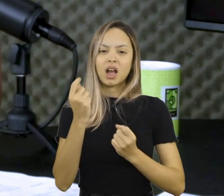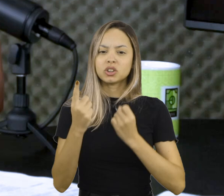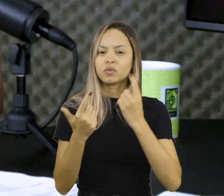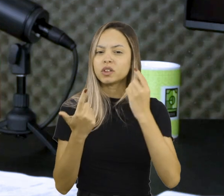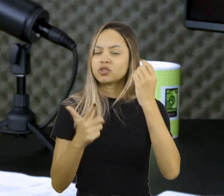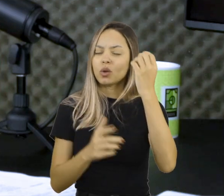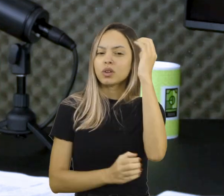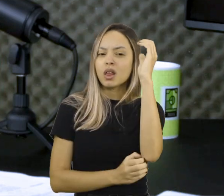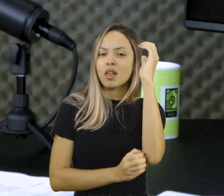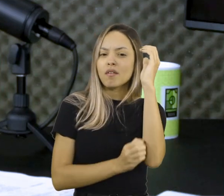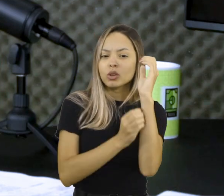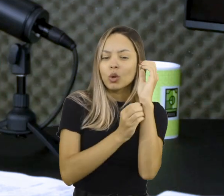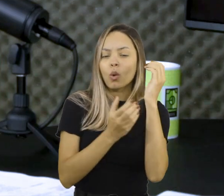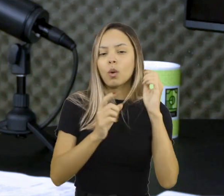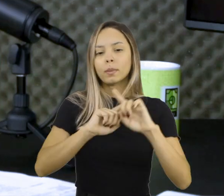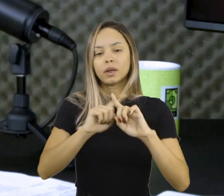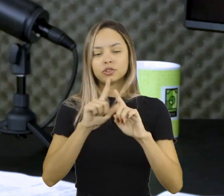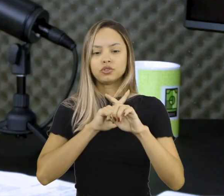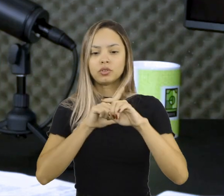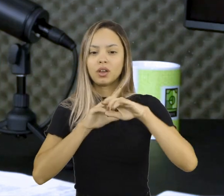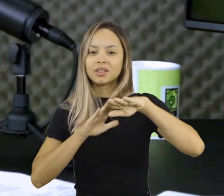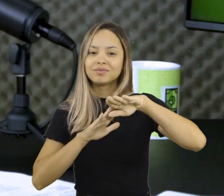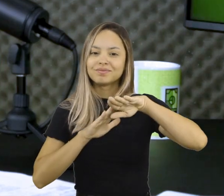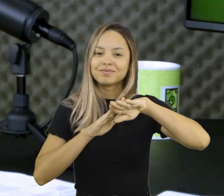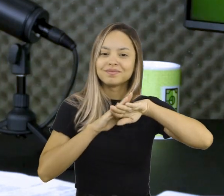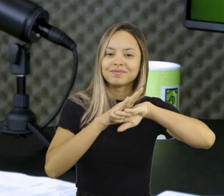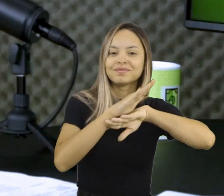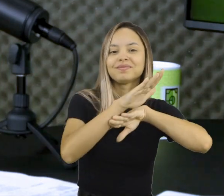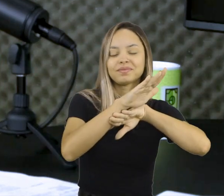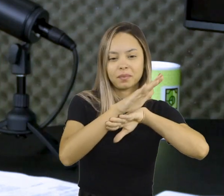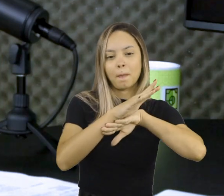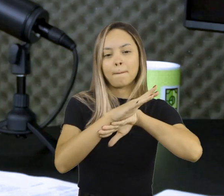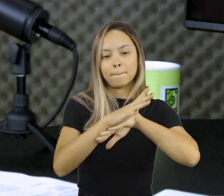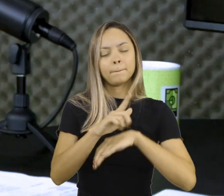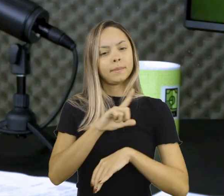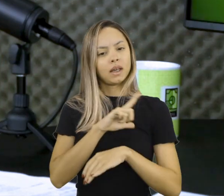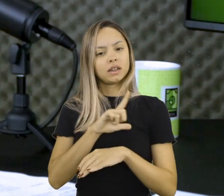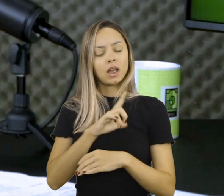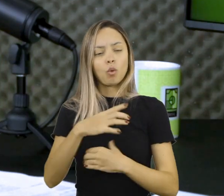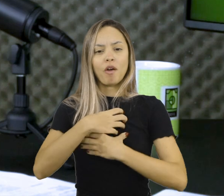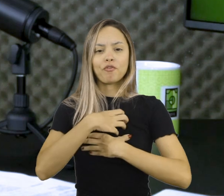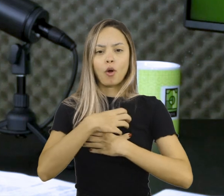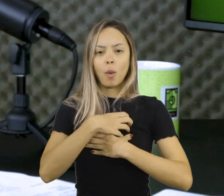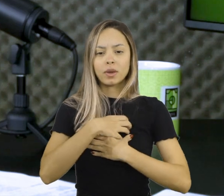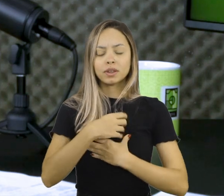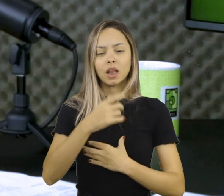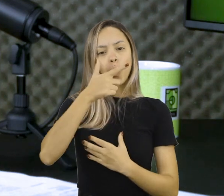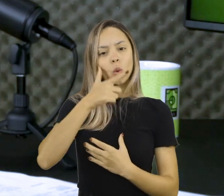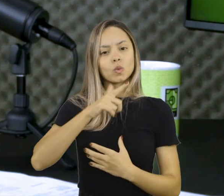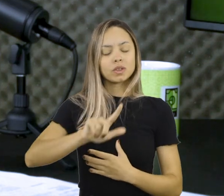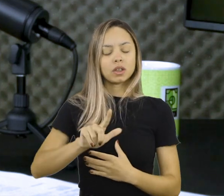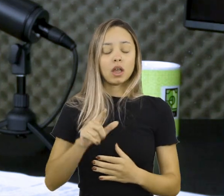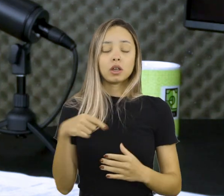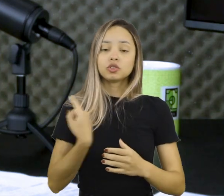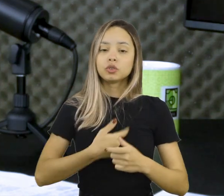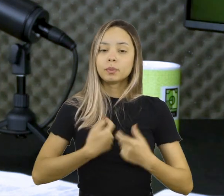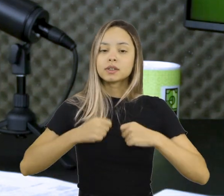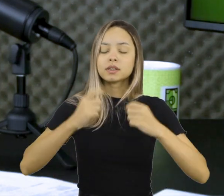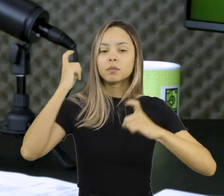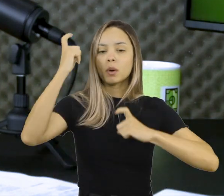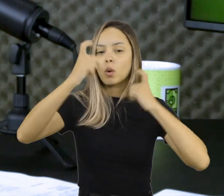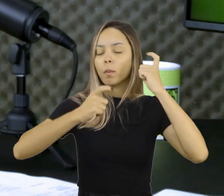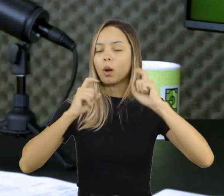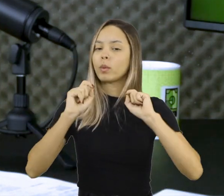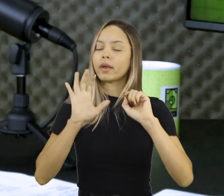uma plataforma enfim tem a maneira dessa pessoa chegar o que a gente precisa se preocupar é garantir